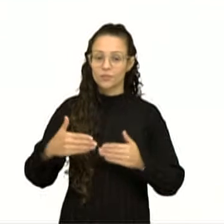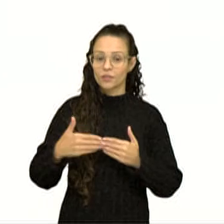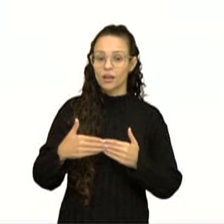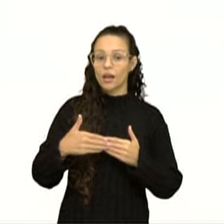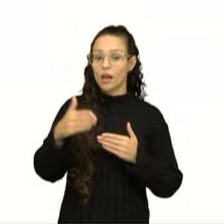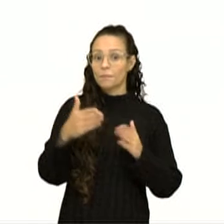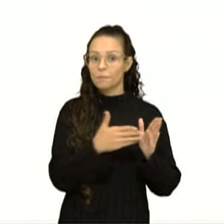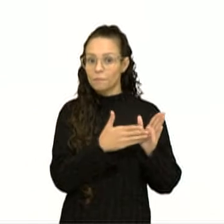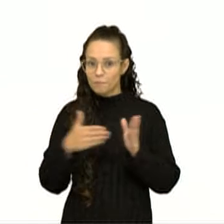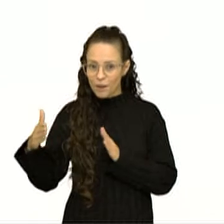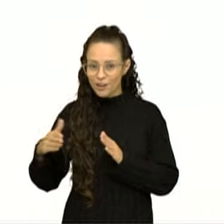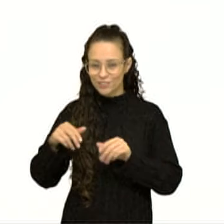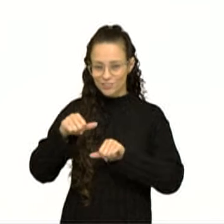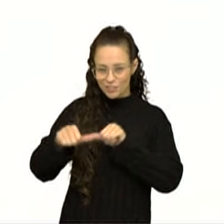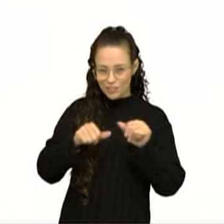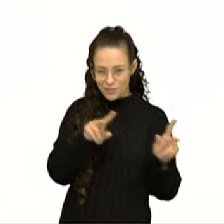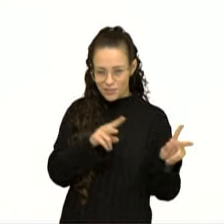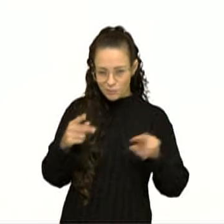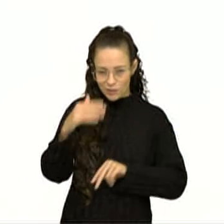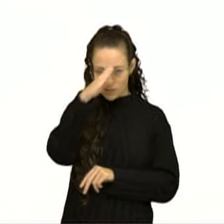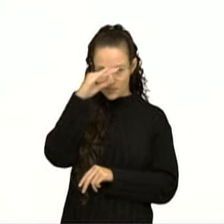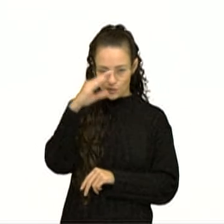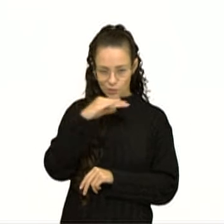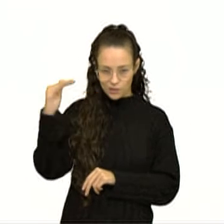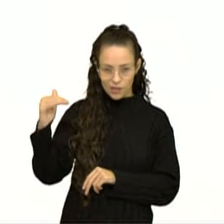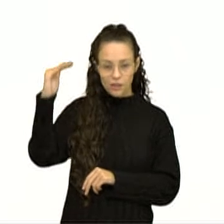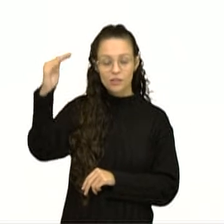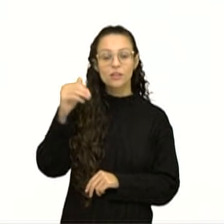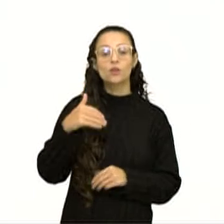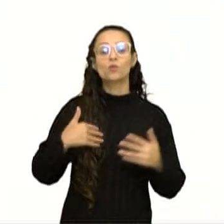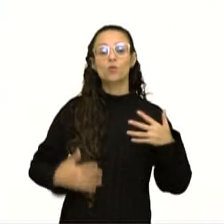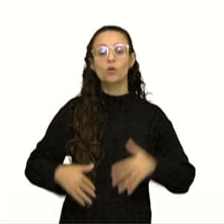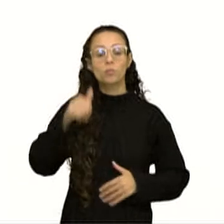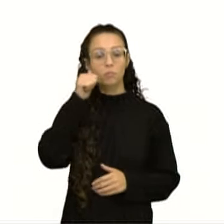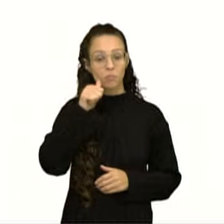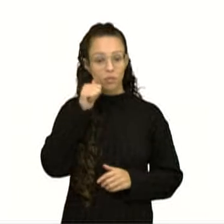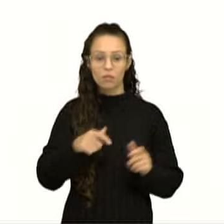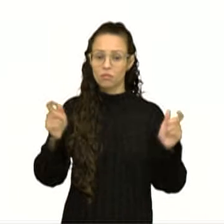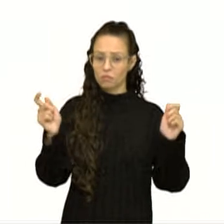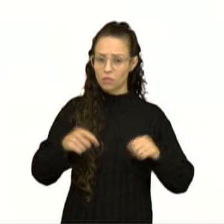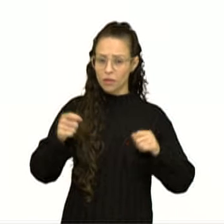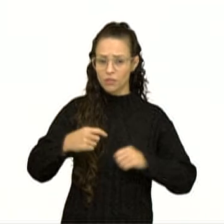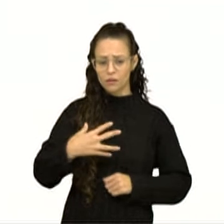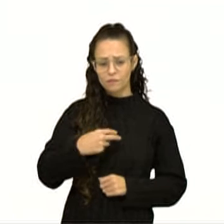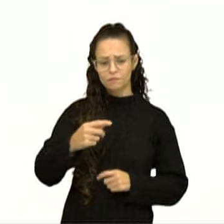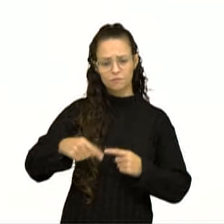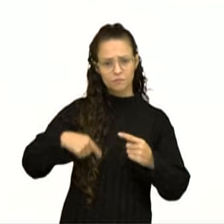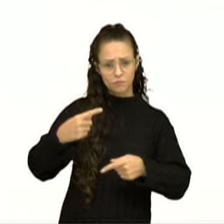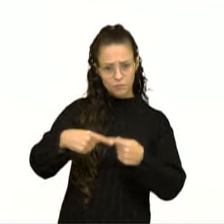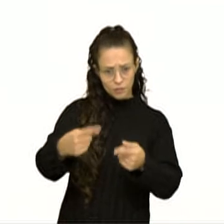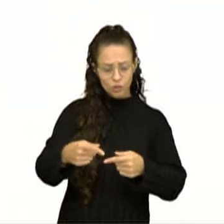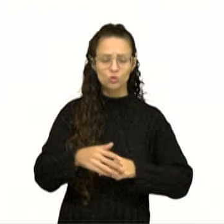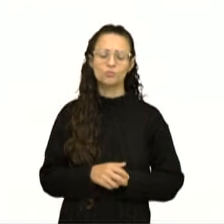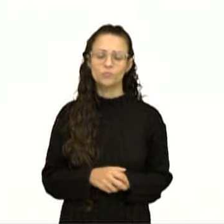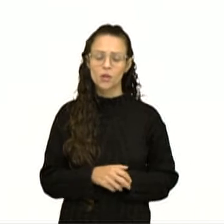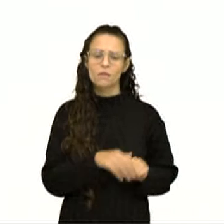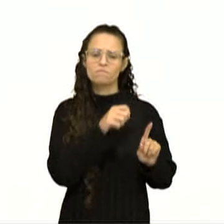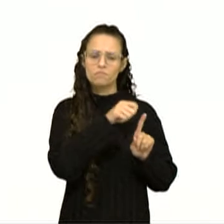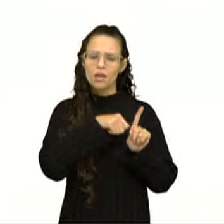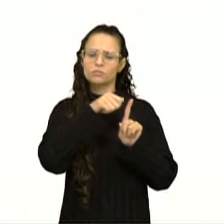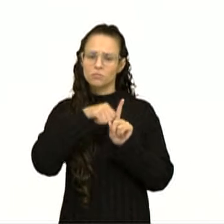da puberdade, o corpo feminino está apto para a reprodução. O corpo a cada mês